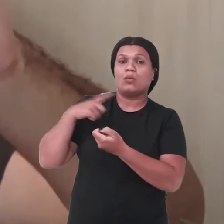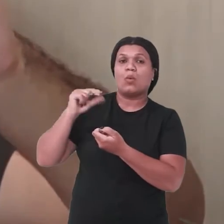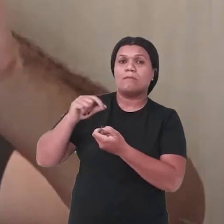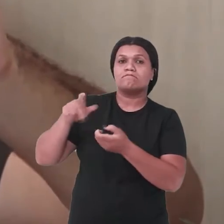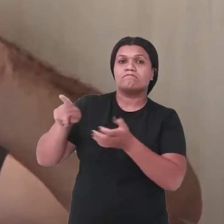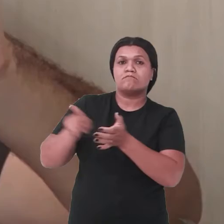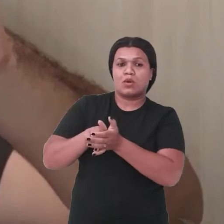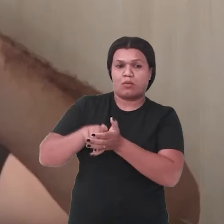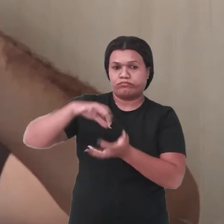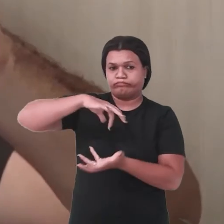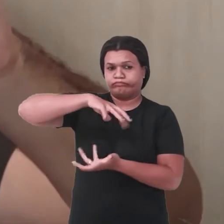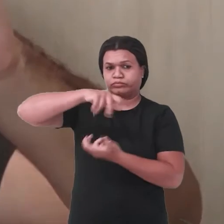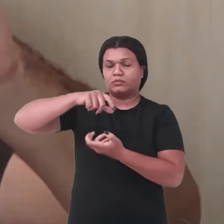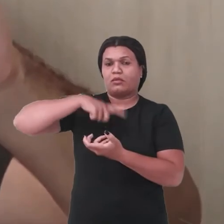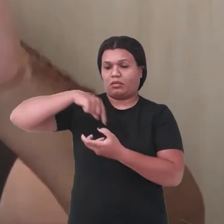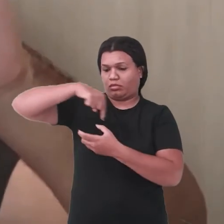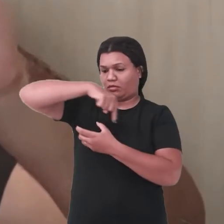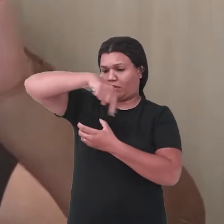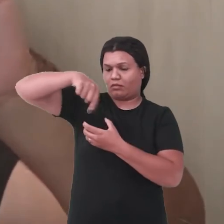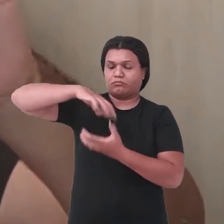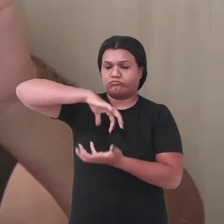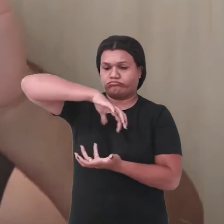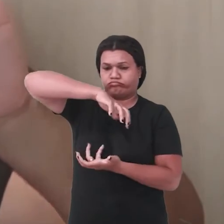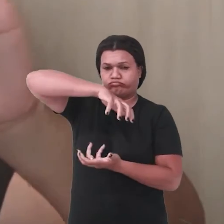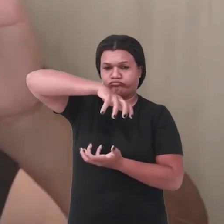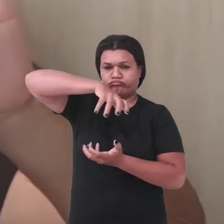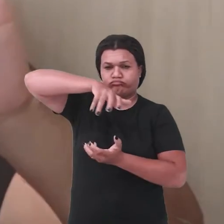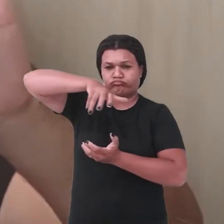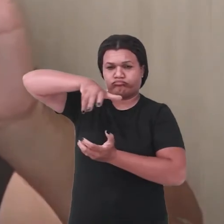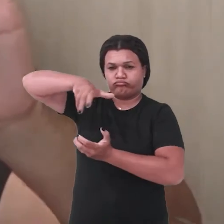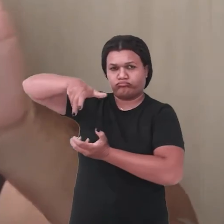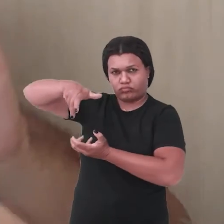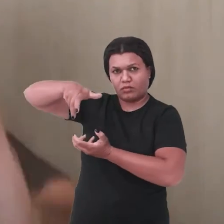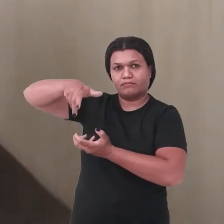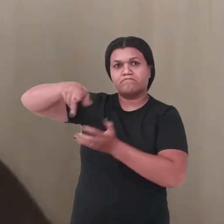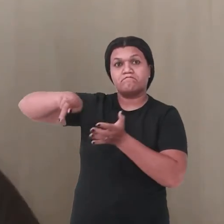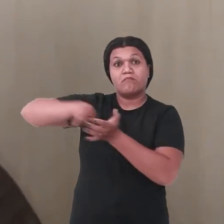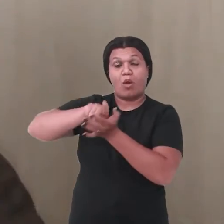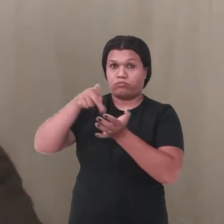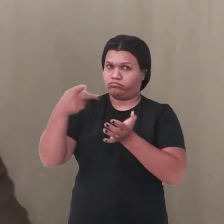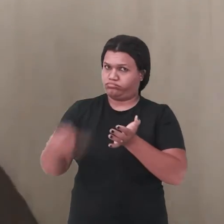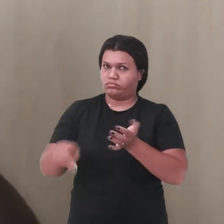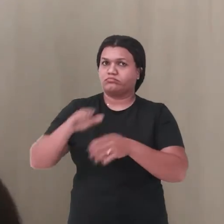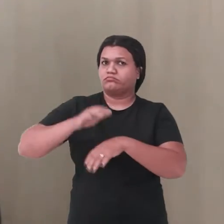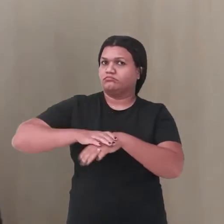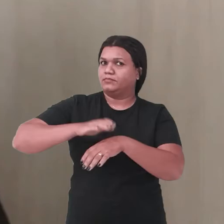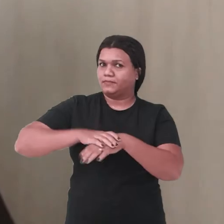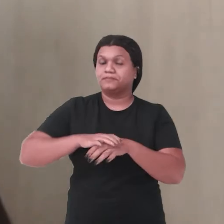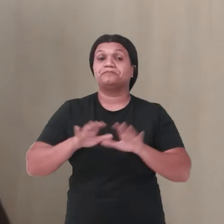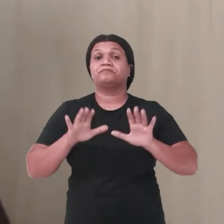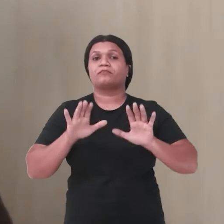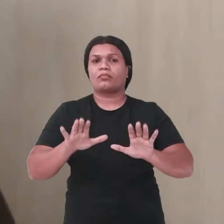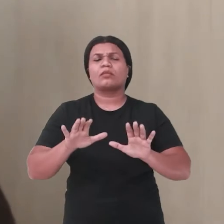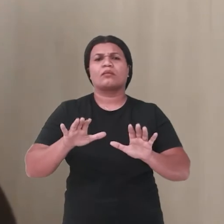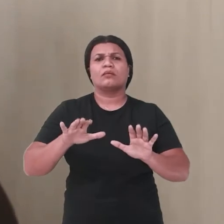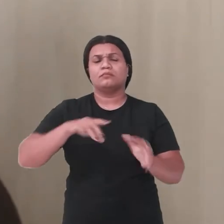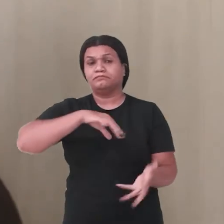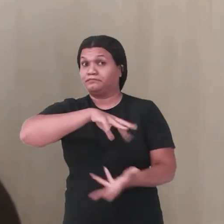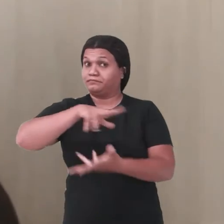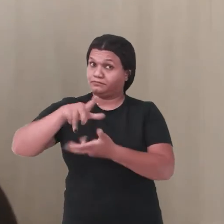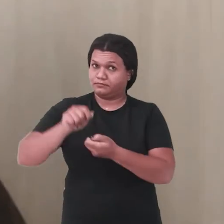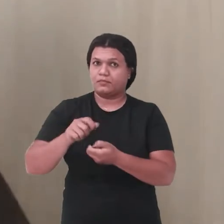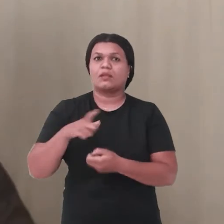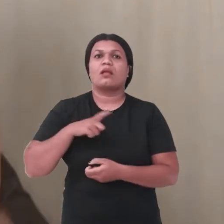torno do seu próprio eixo. Esse é o movimento de rotação. Isso mesmo. Bom, o nosso